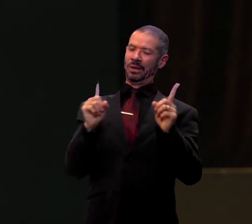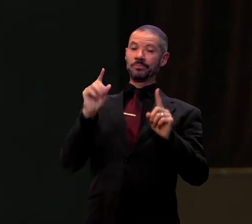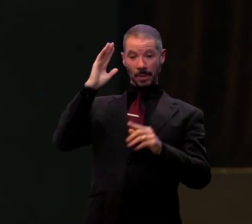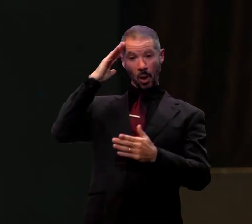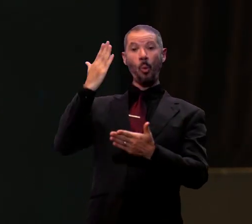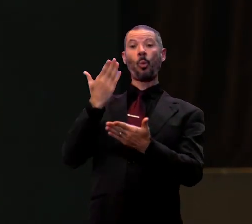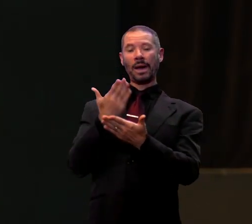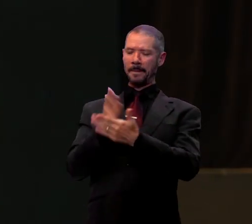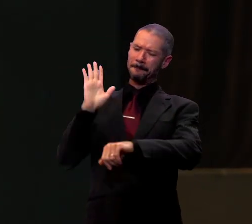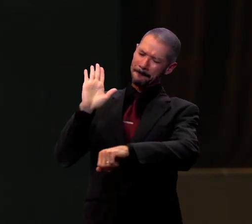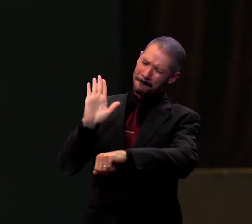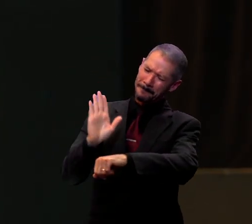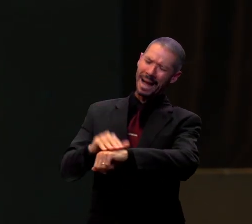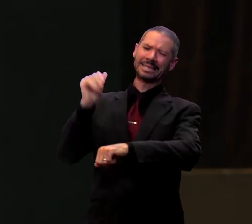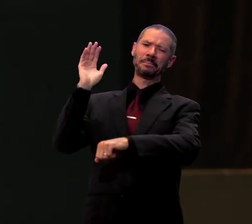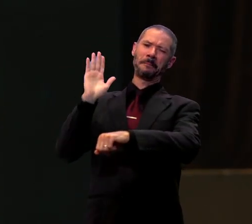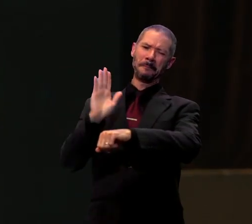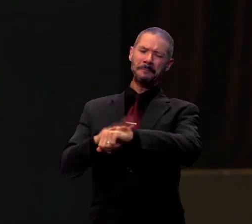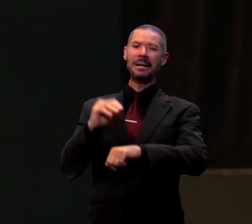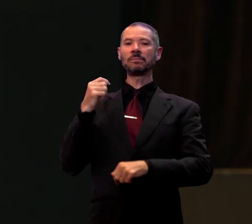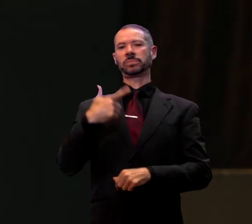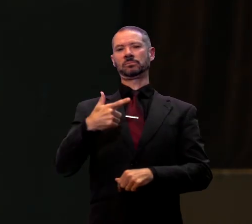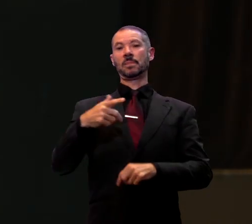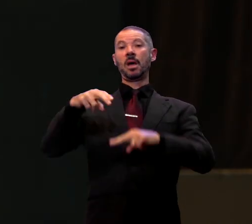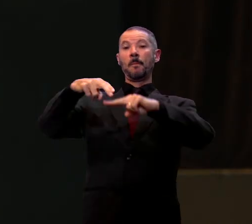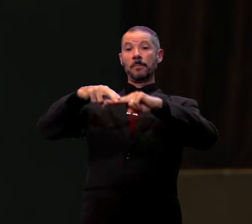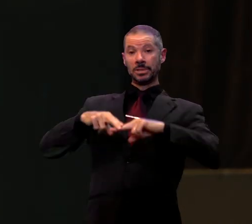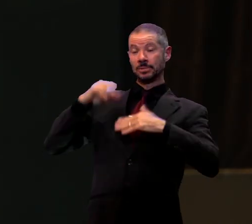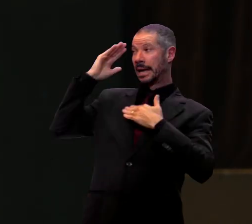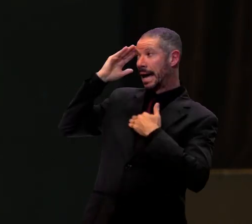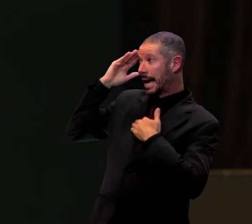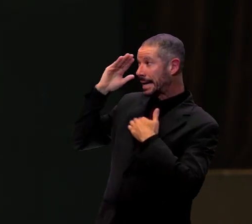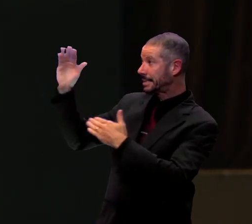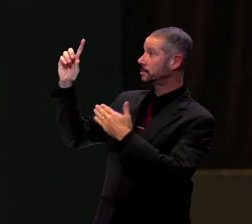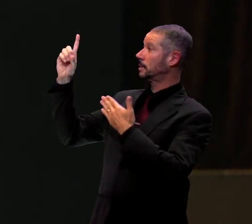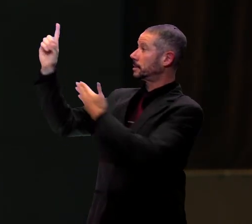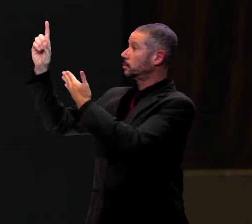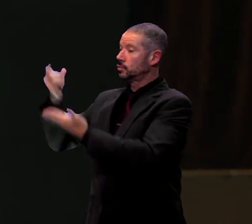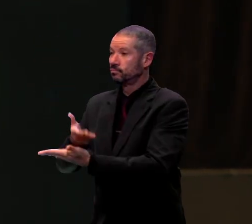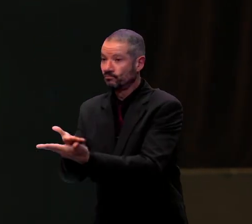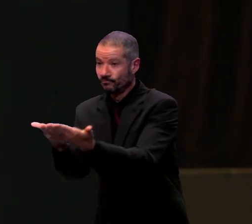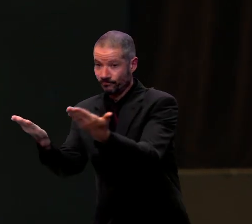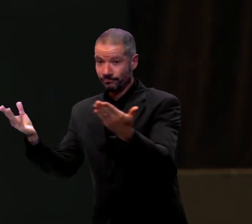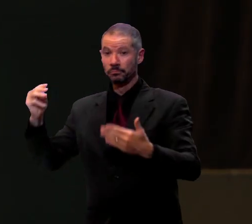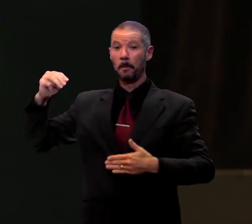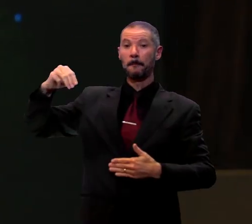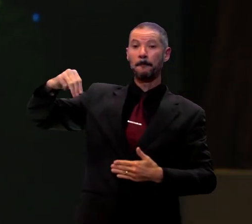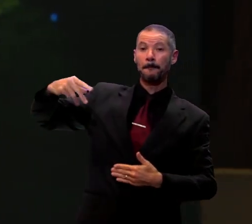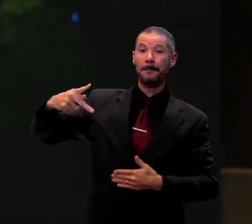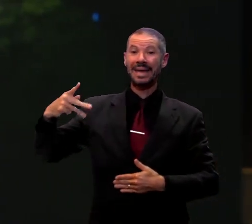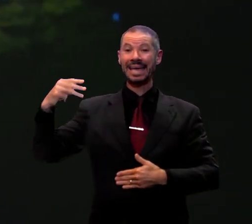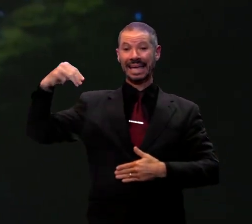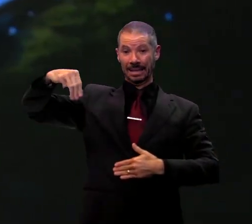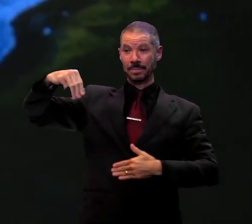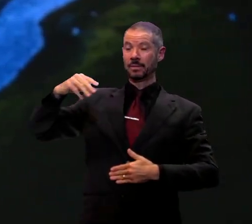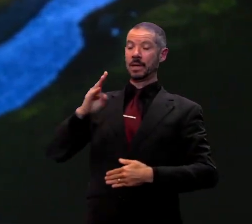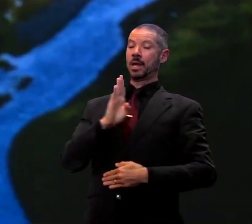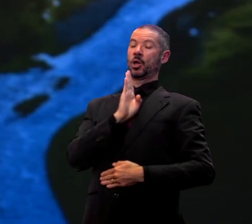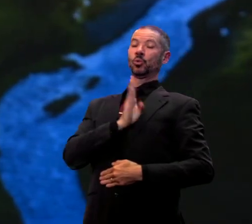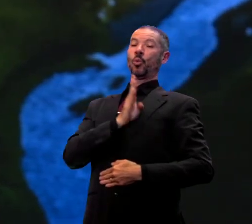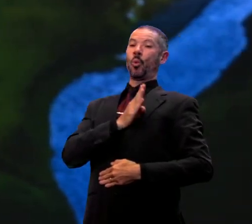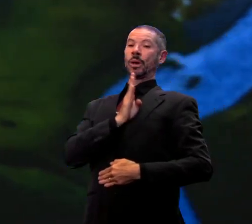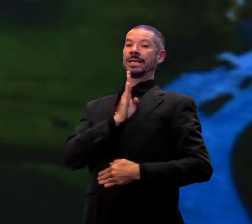creio que é mais do que isso. E por isso agradecemos a Deus por vocês, porque vem do coração